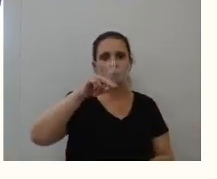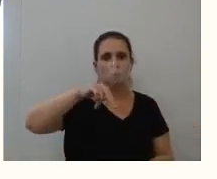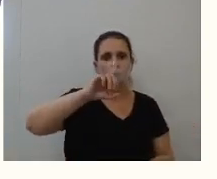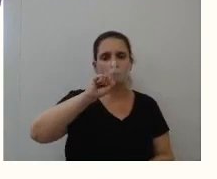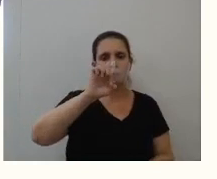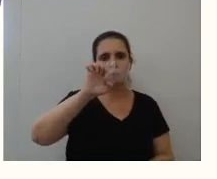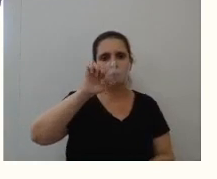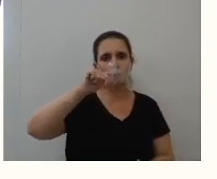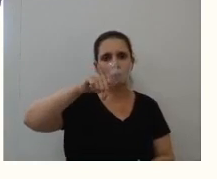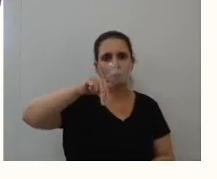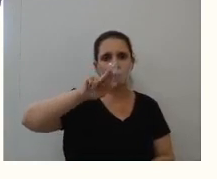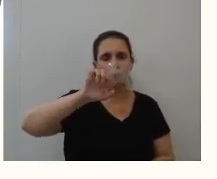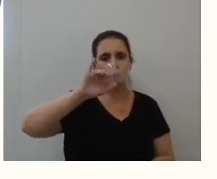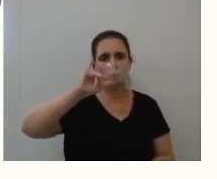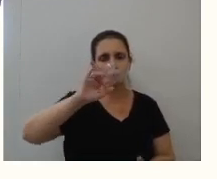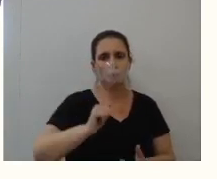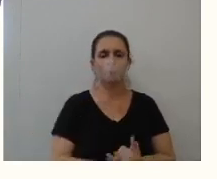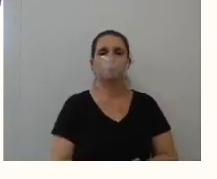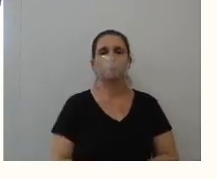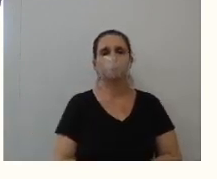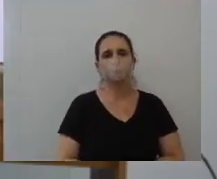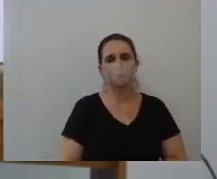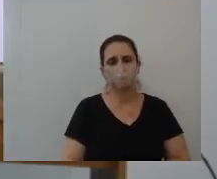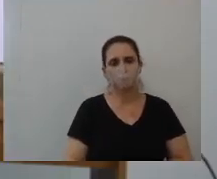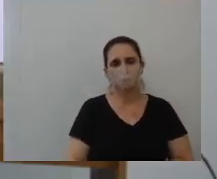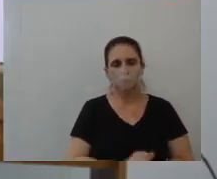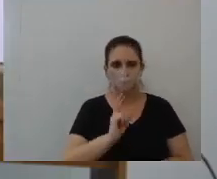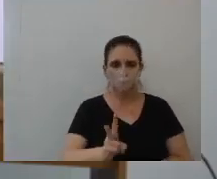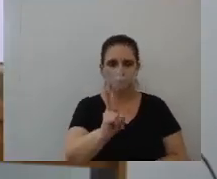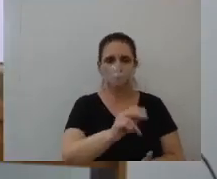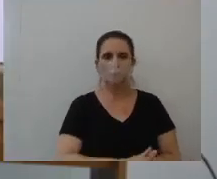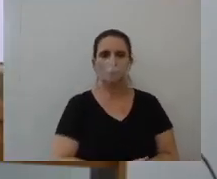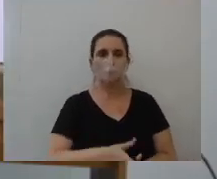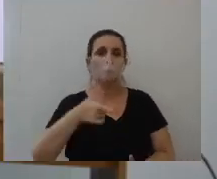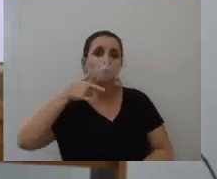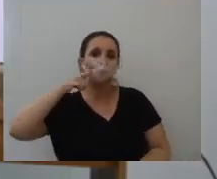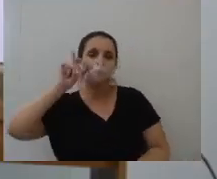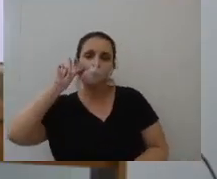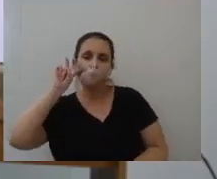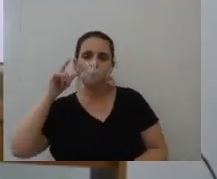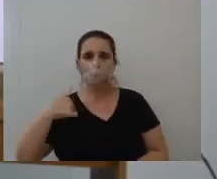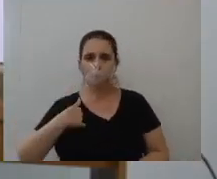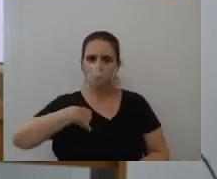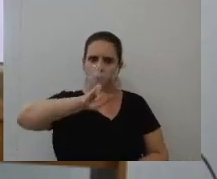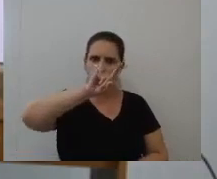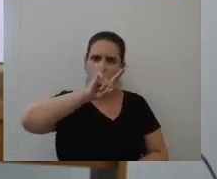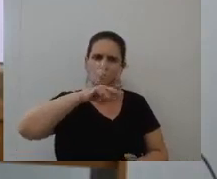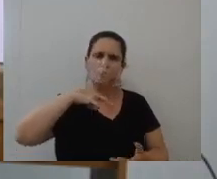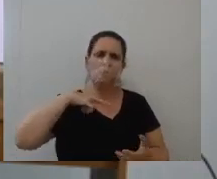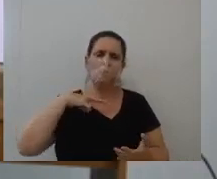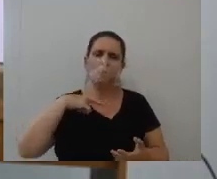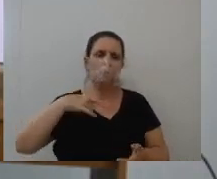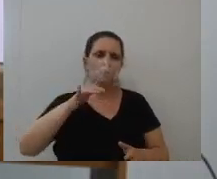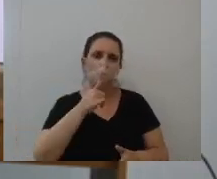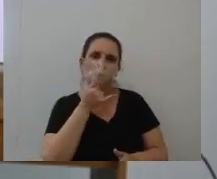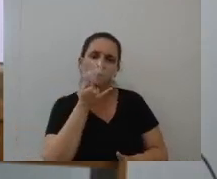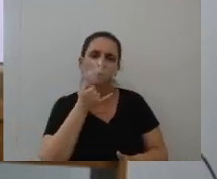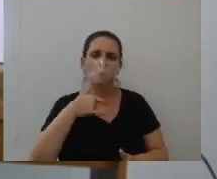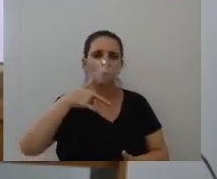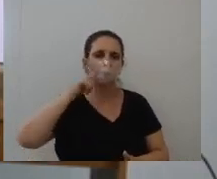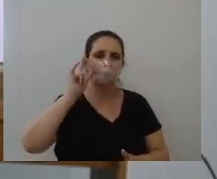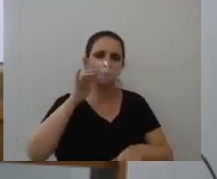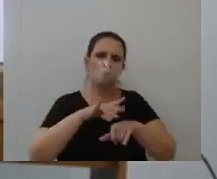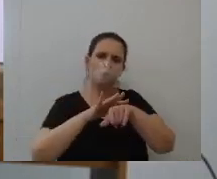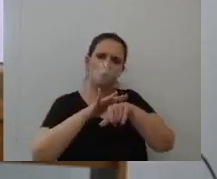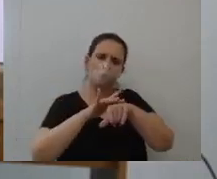oração anterior. Vamos embora. Ontem estive doente, de sorte que,